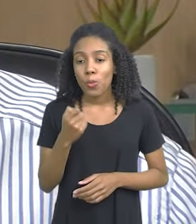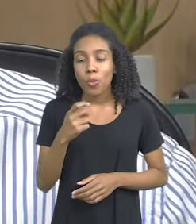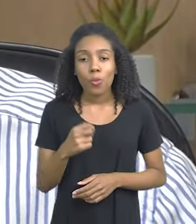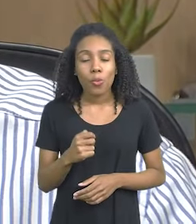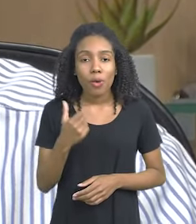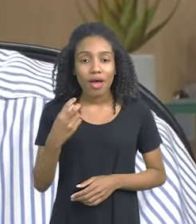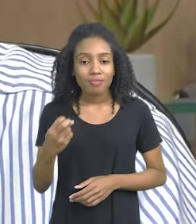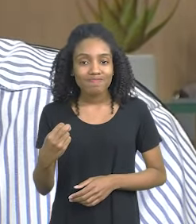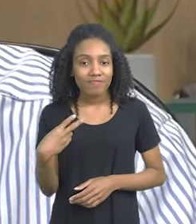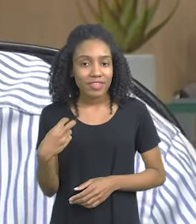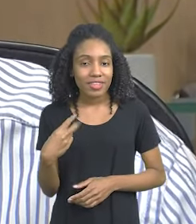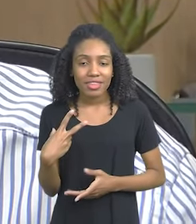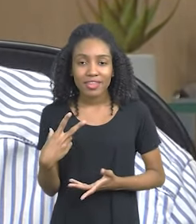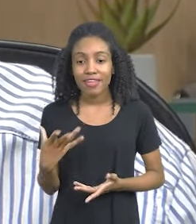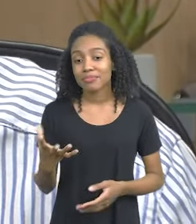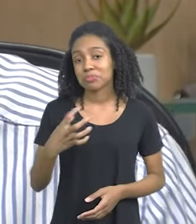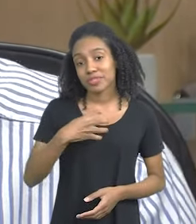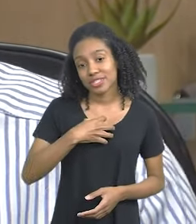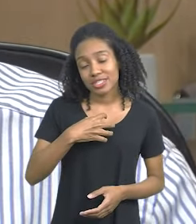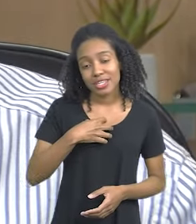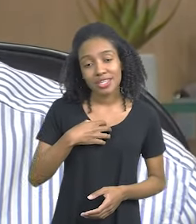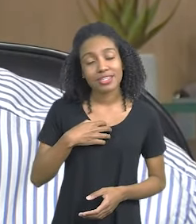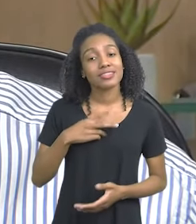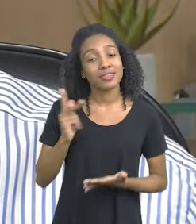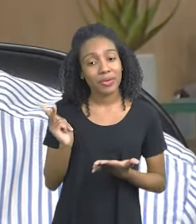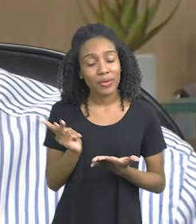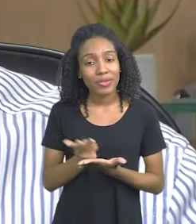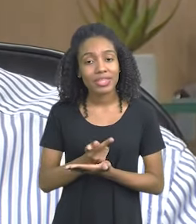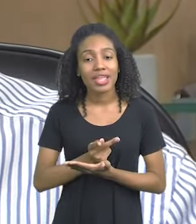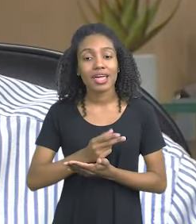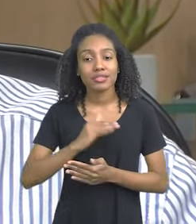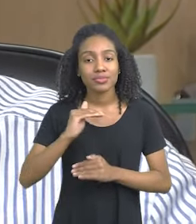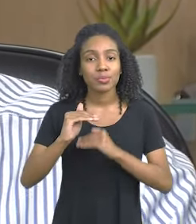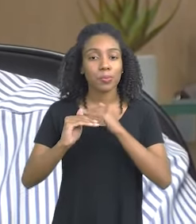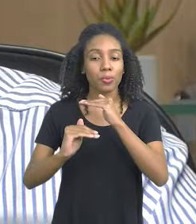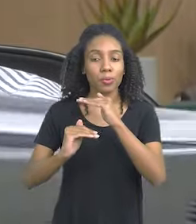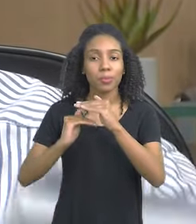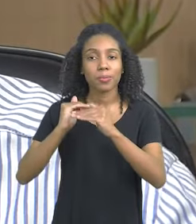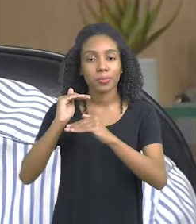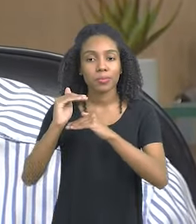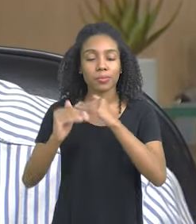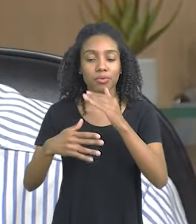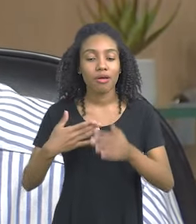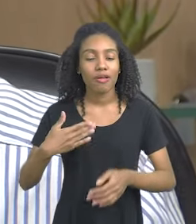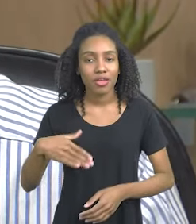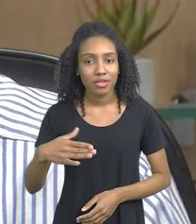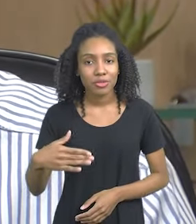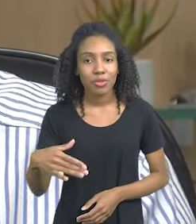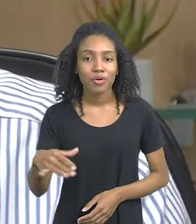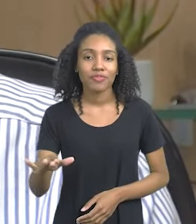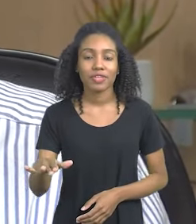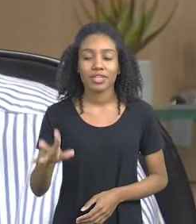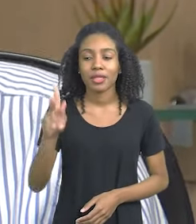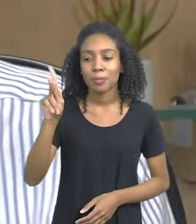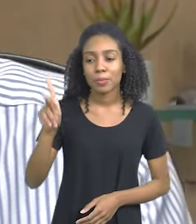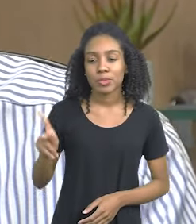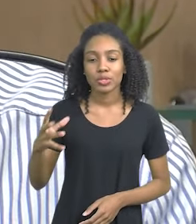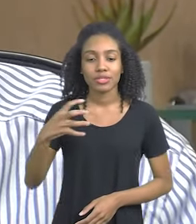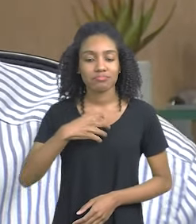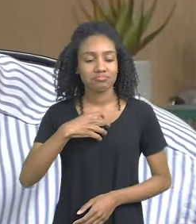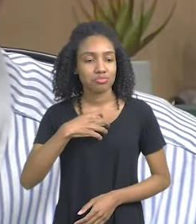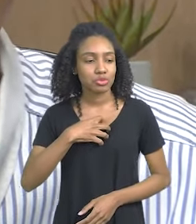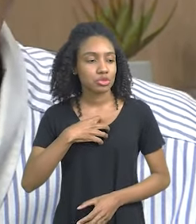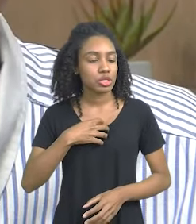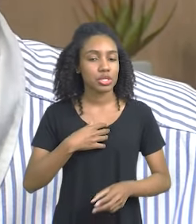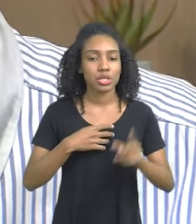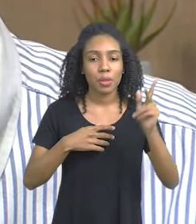vai evoluindo, vai com novos conhecimentos e vai havendo uma divergência, uma briga aí entre os cientistas, entre médicos,